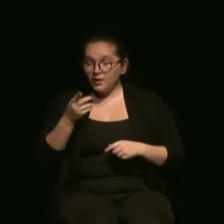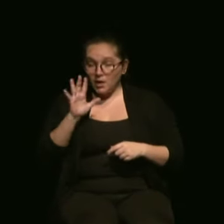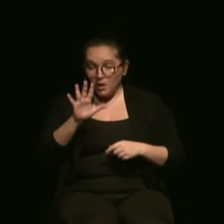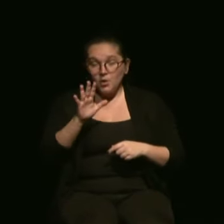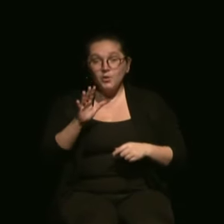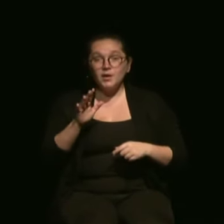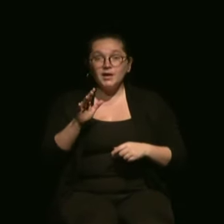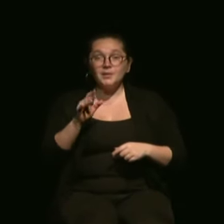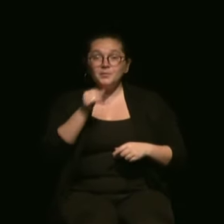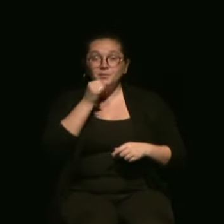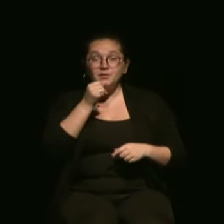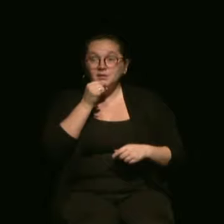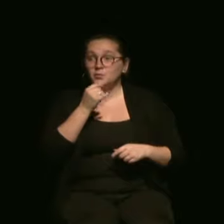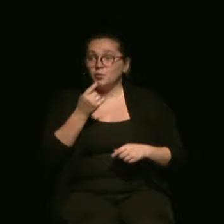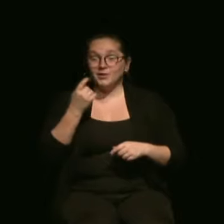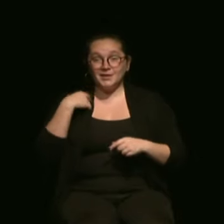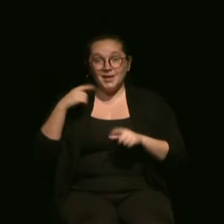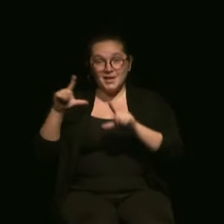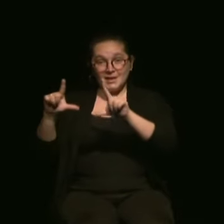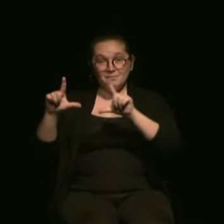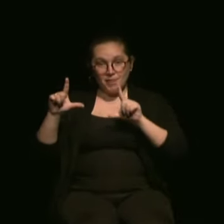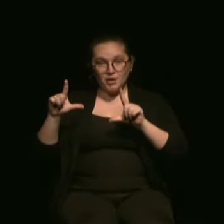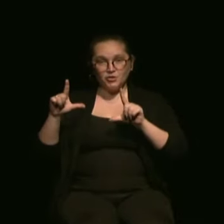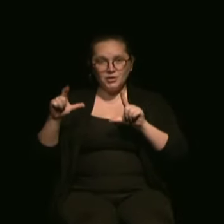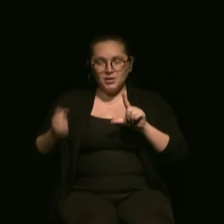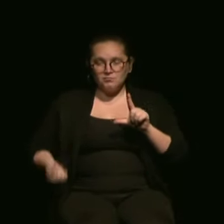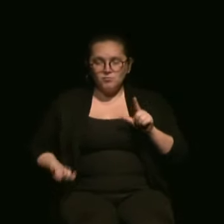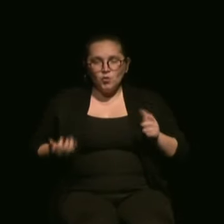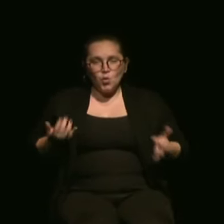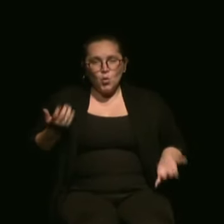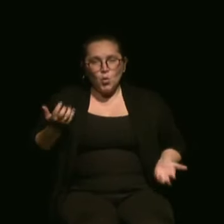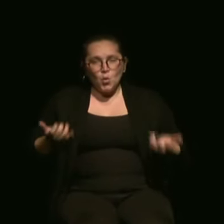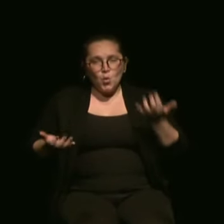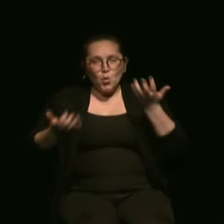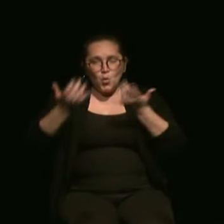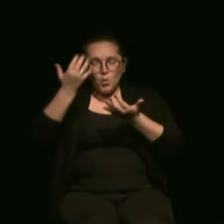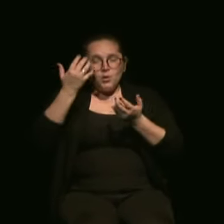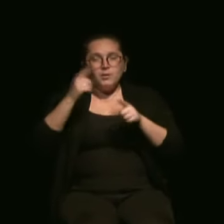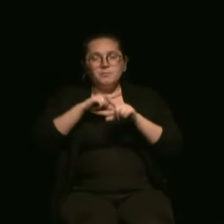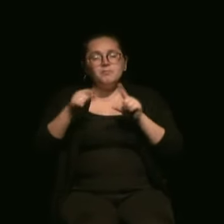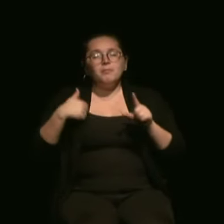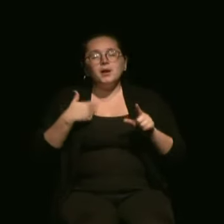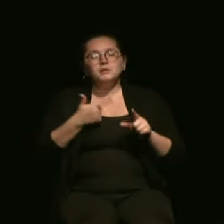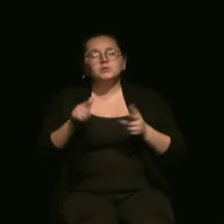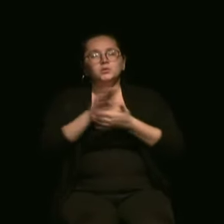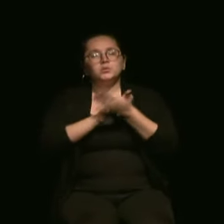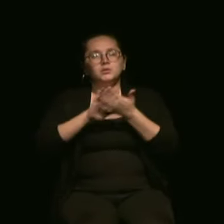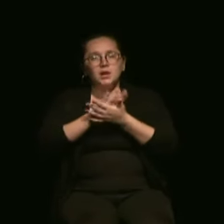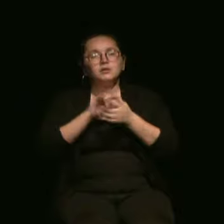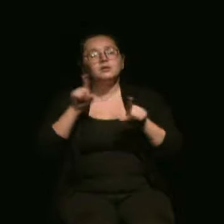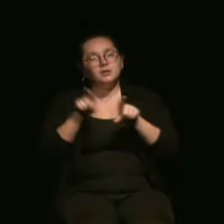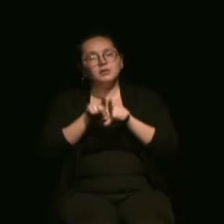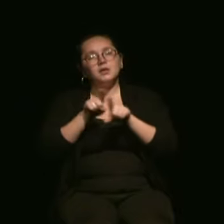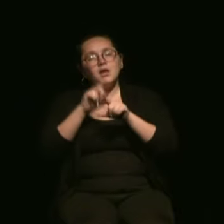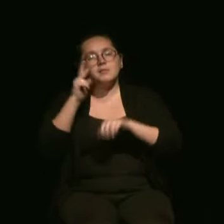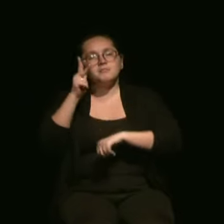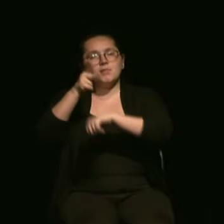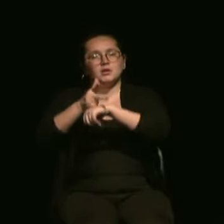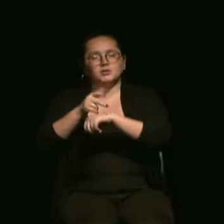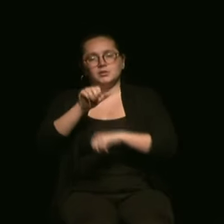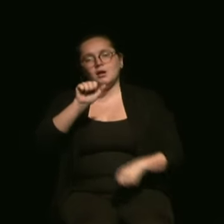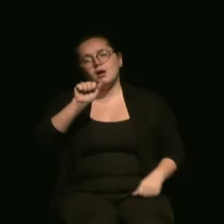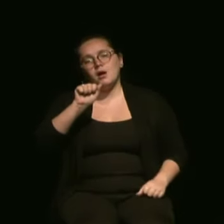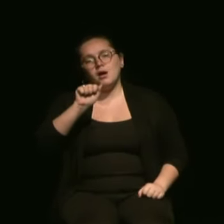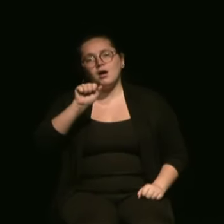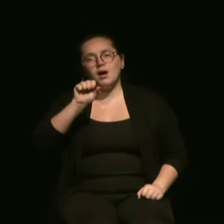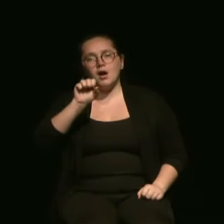imagens das câmaras de gás funcionando. Tem 4 imagens de Auschwitz, mas elas são feitas à distância, por internos, mas você vê o